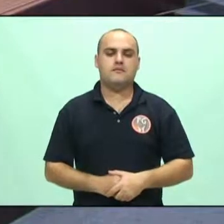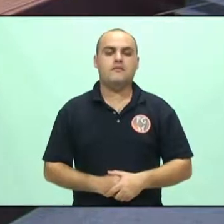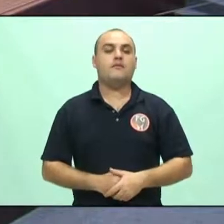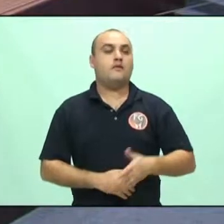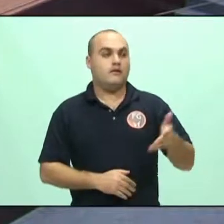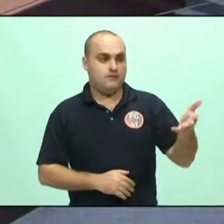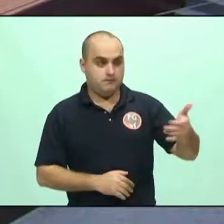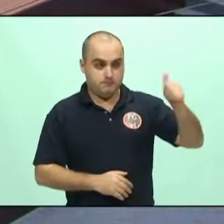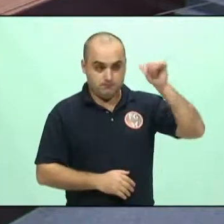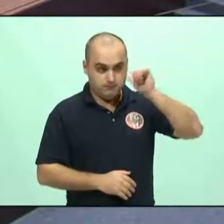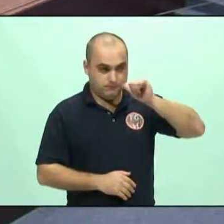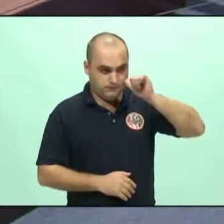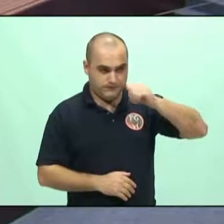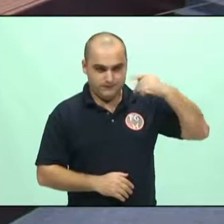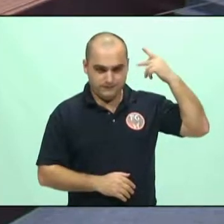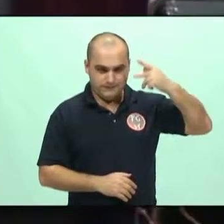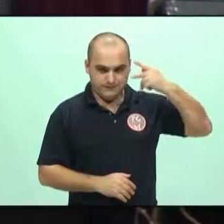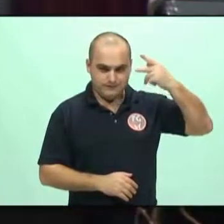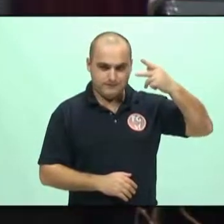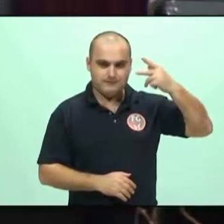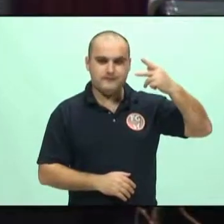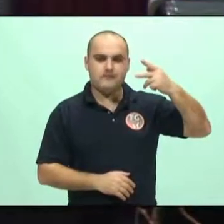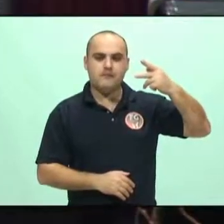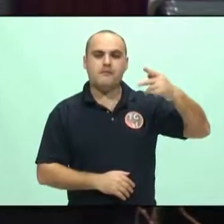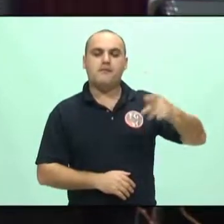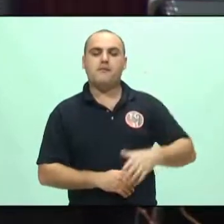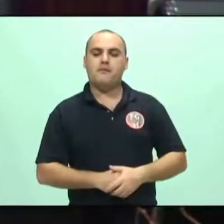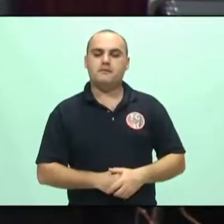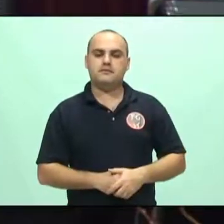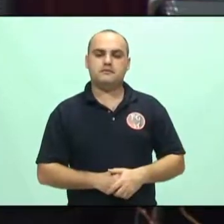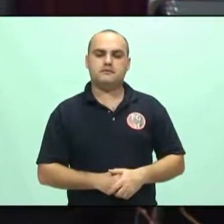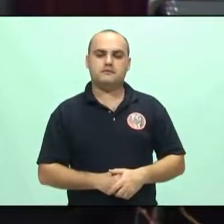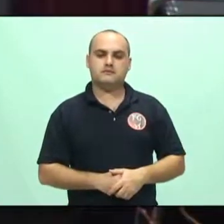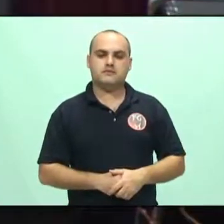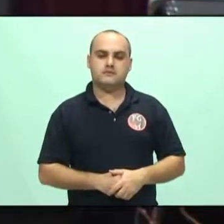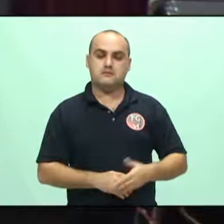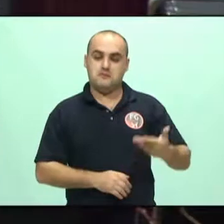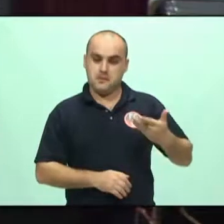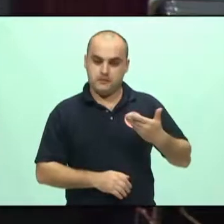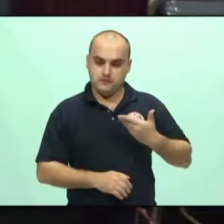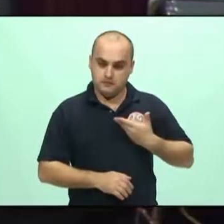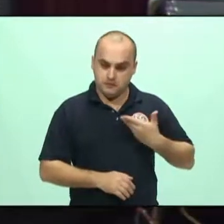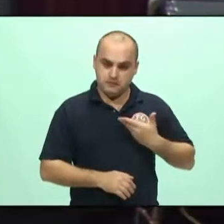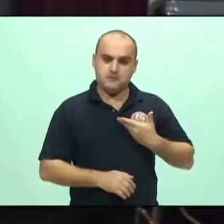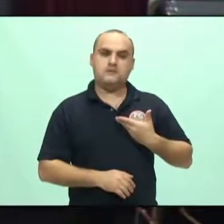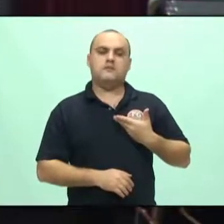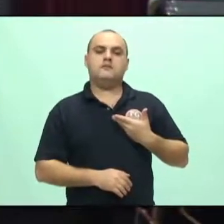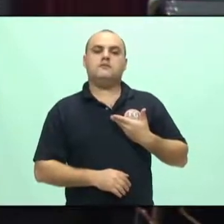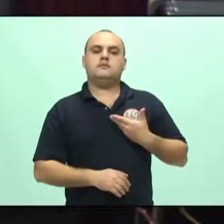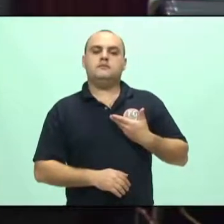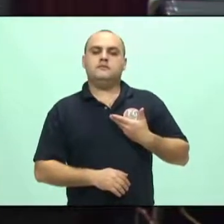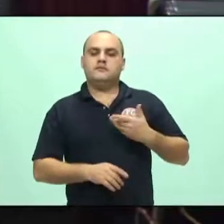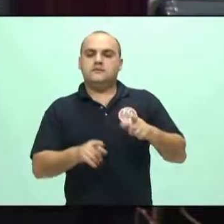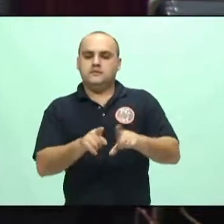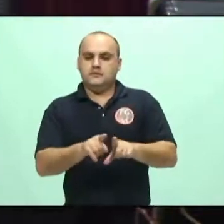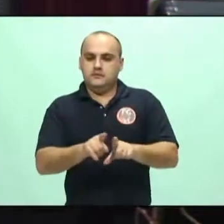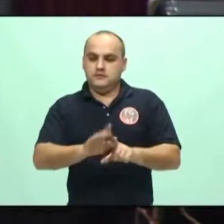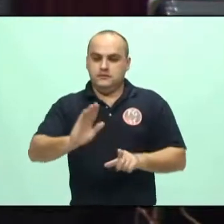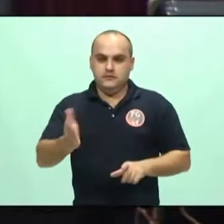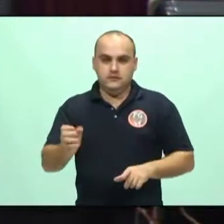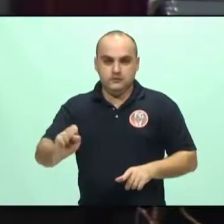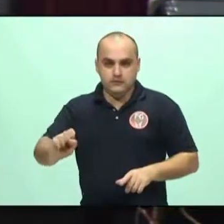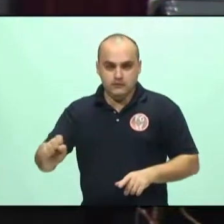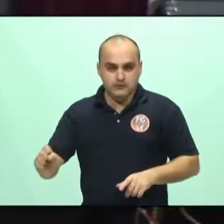vereadoras todos os meus nobres amigos e também aproveito já